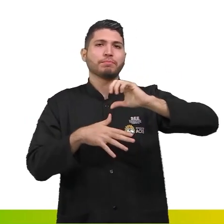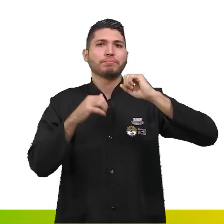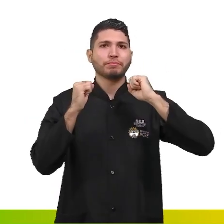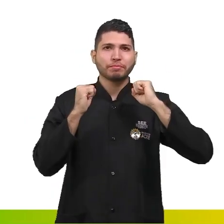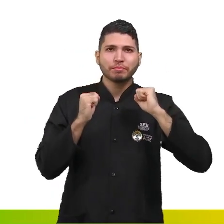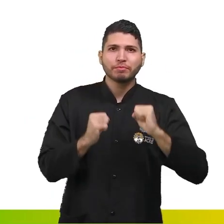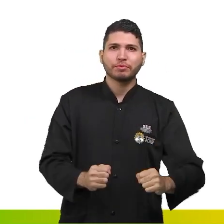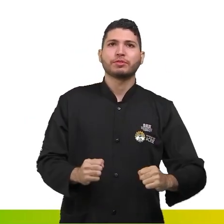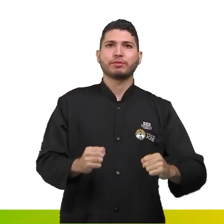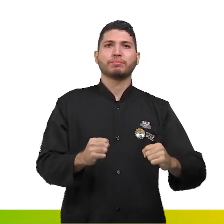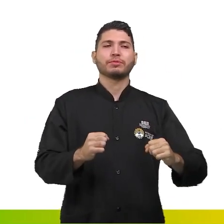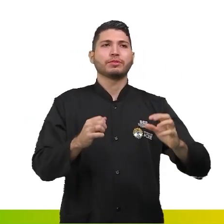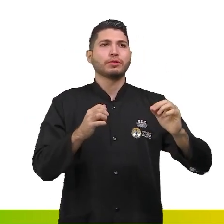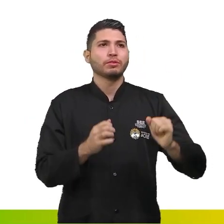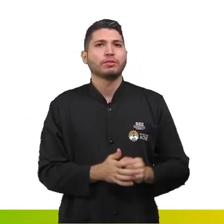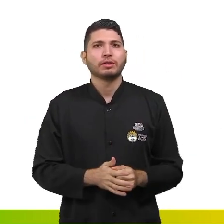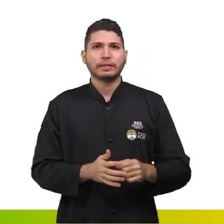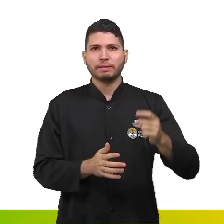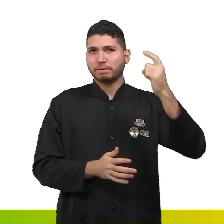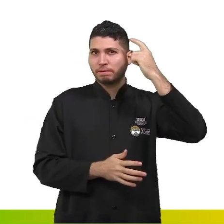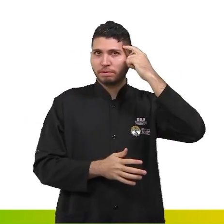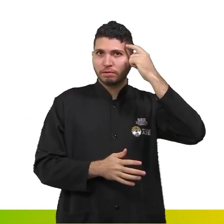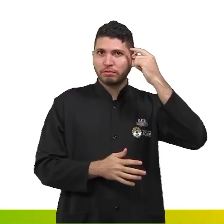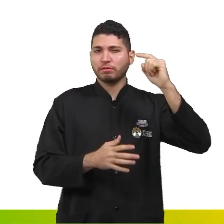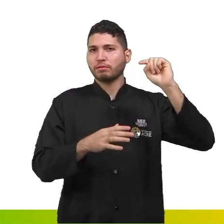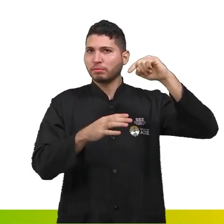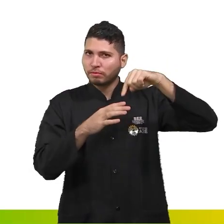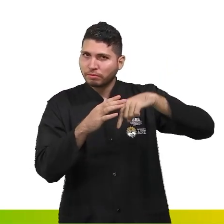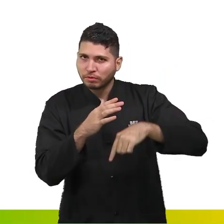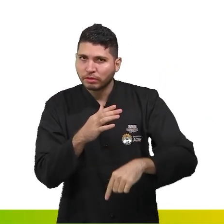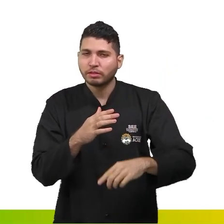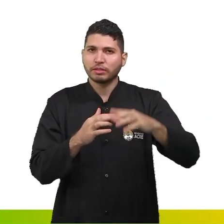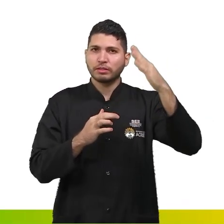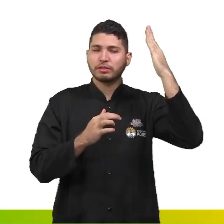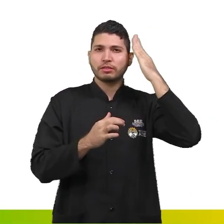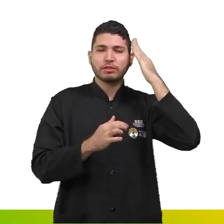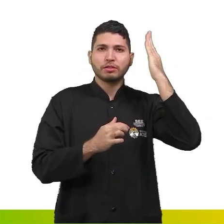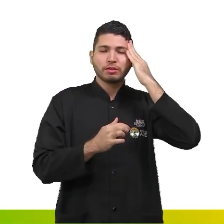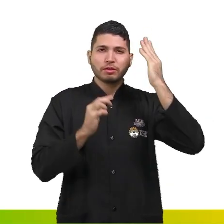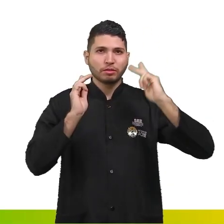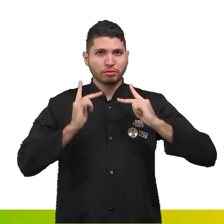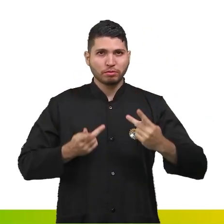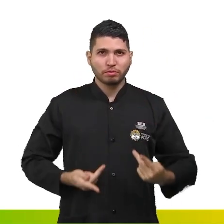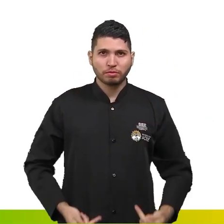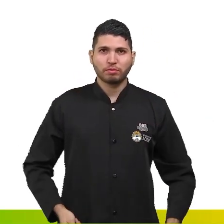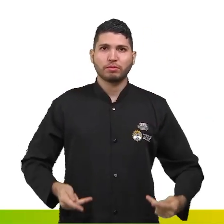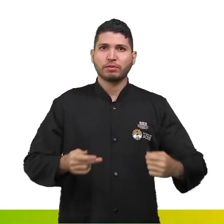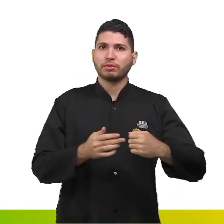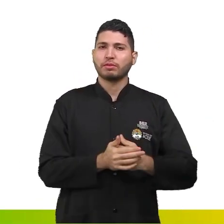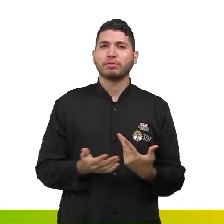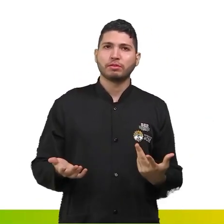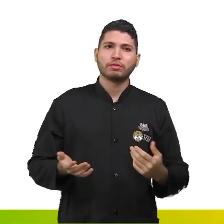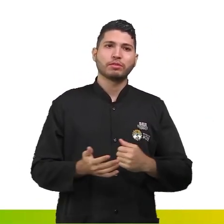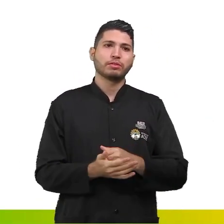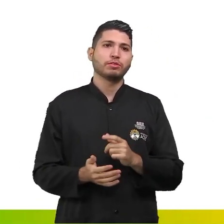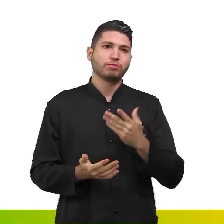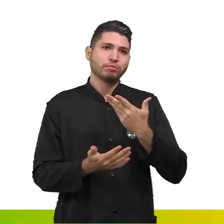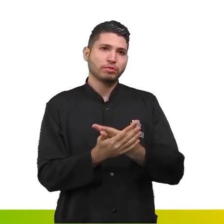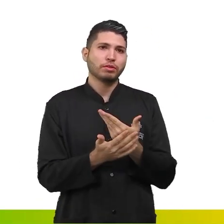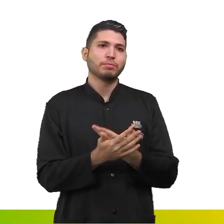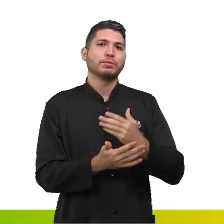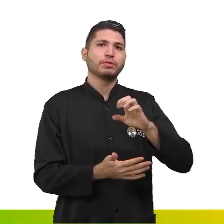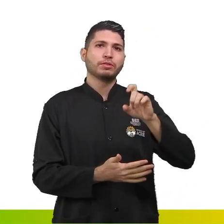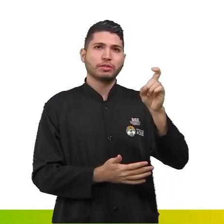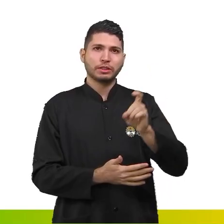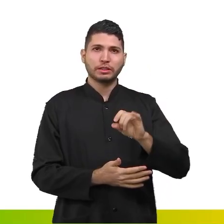enriquecer nossa compreensão da condição humana, que a gente estuda principalmente no existencialismo, e